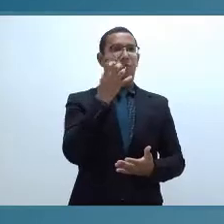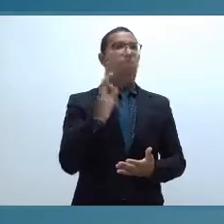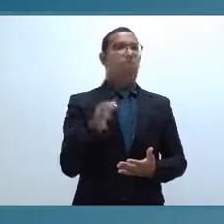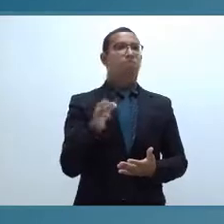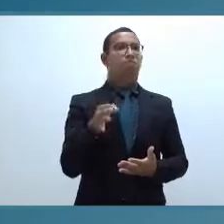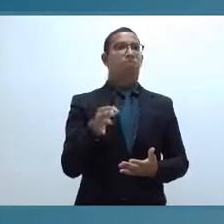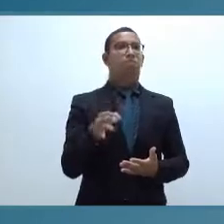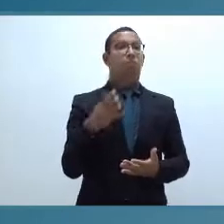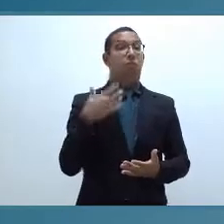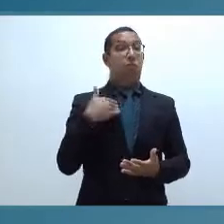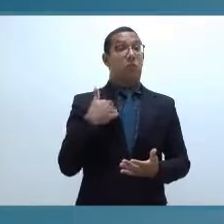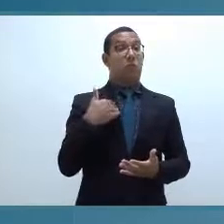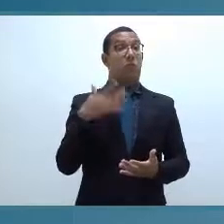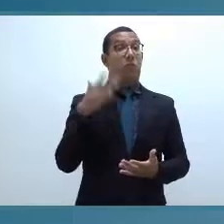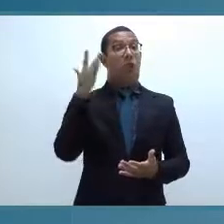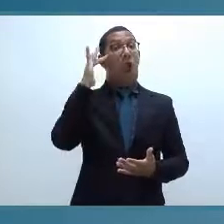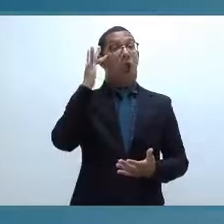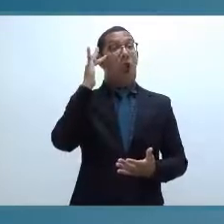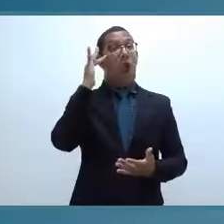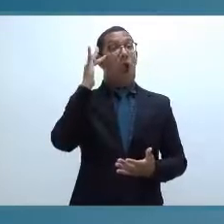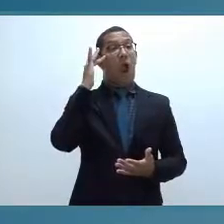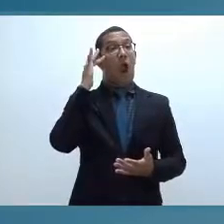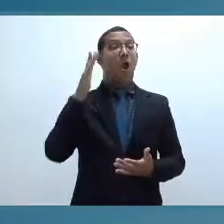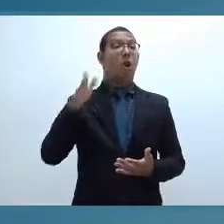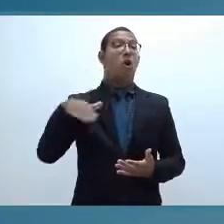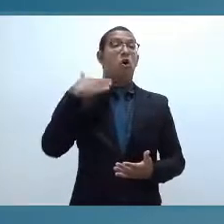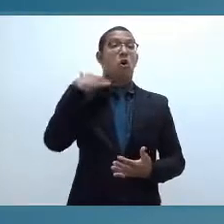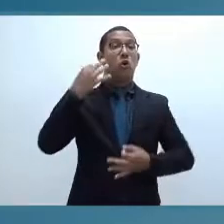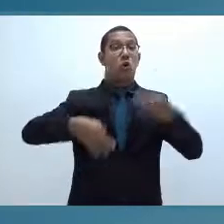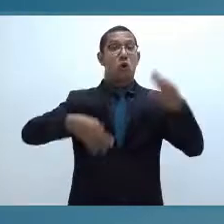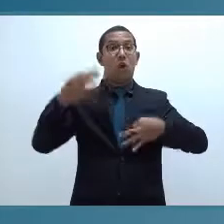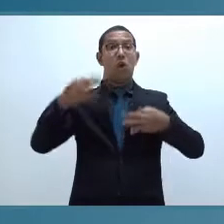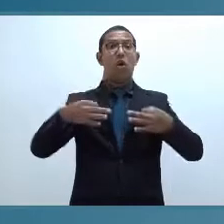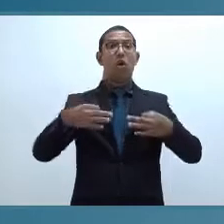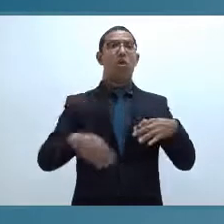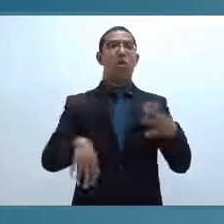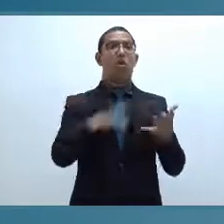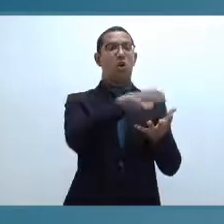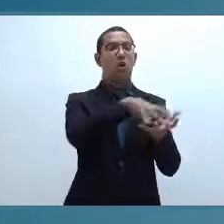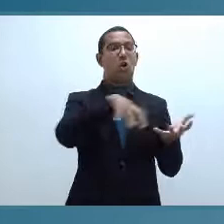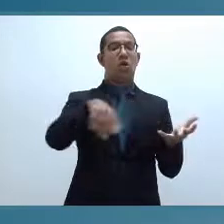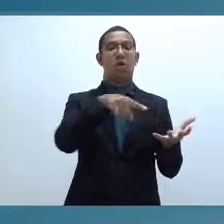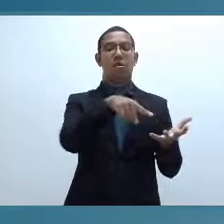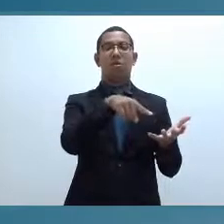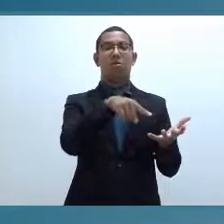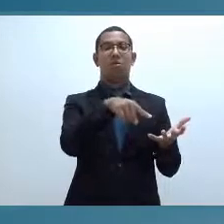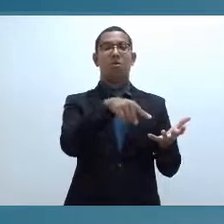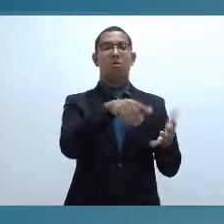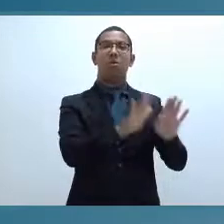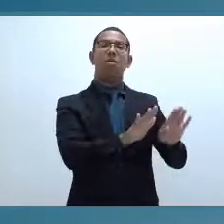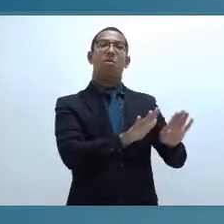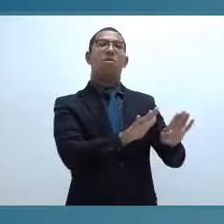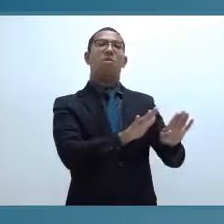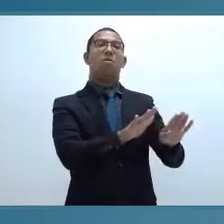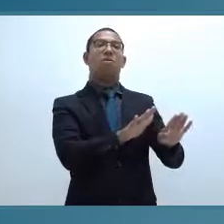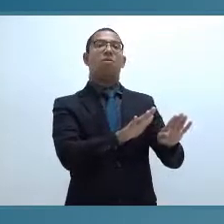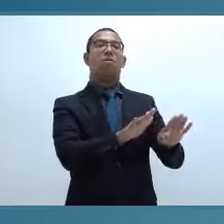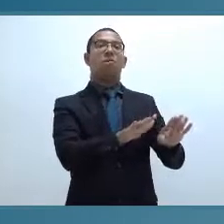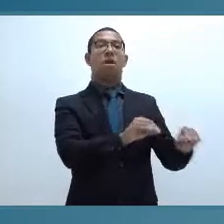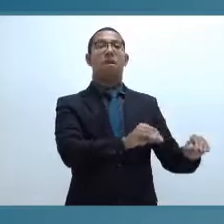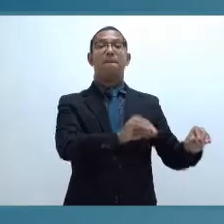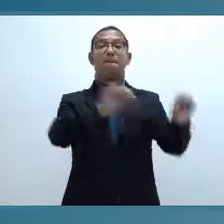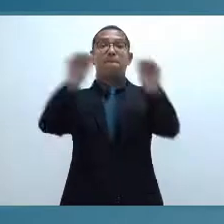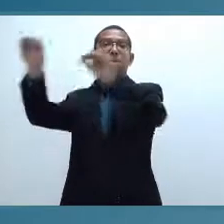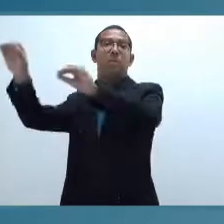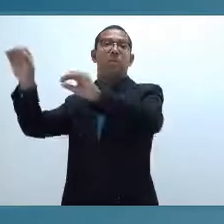eu entendo, né, que o juiz deve morar na comarca. E o que o tribunal só deve autorizar se houver realmente um motivo